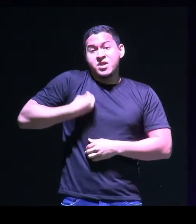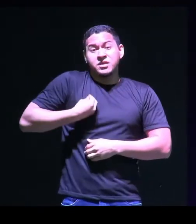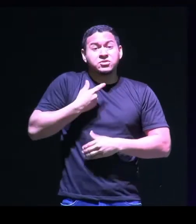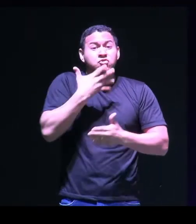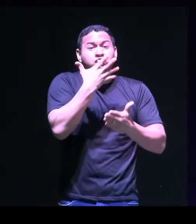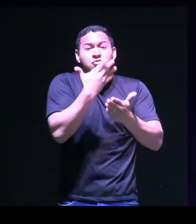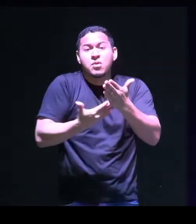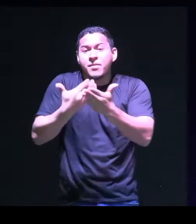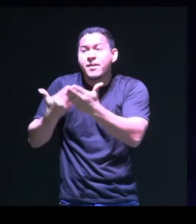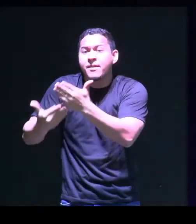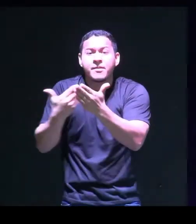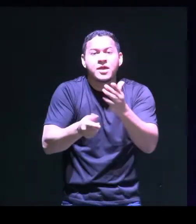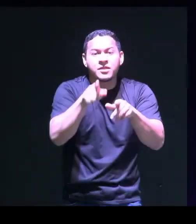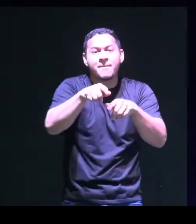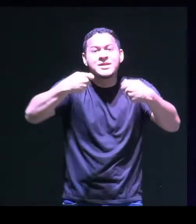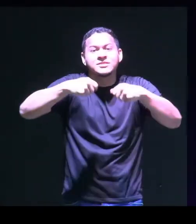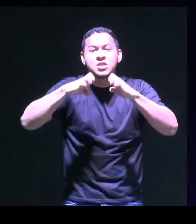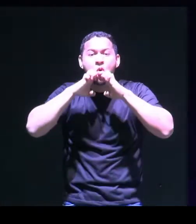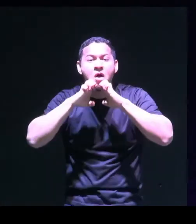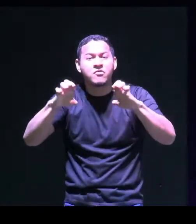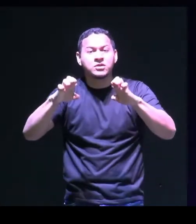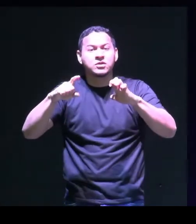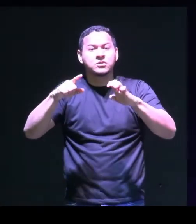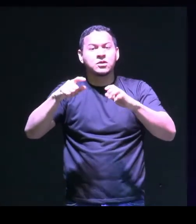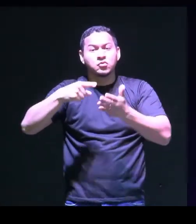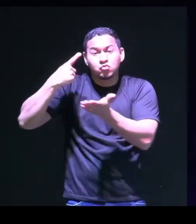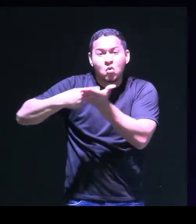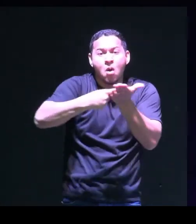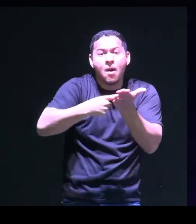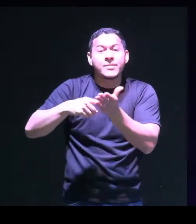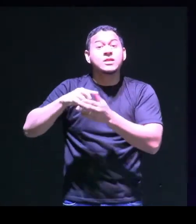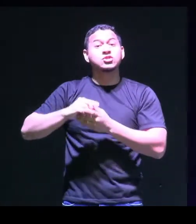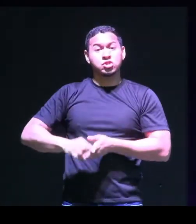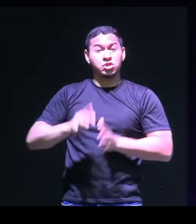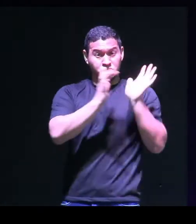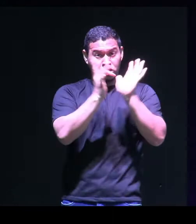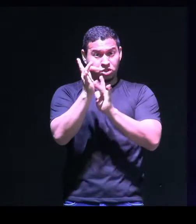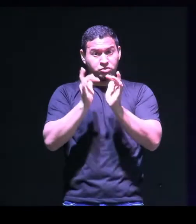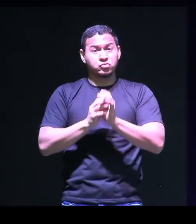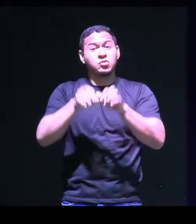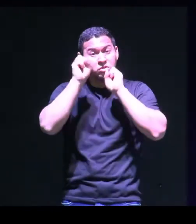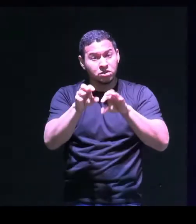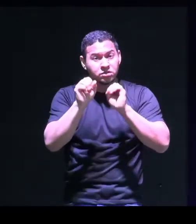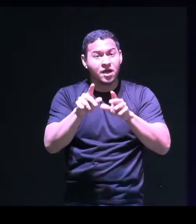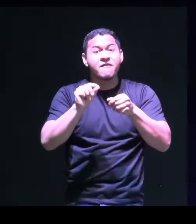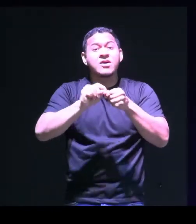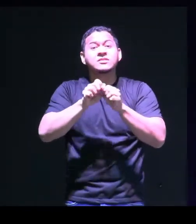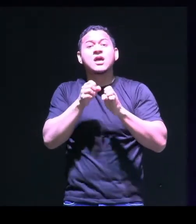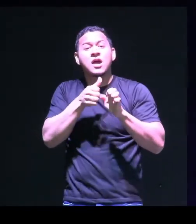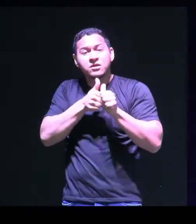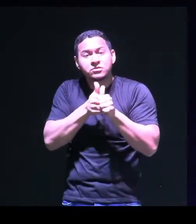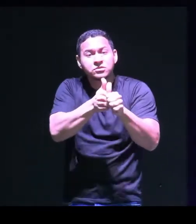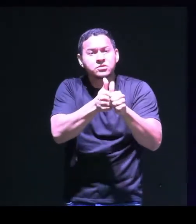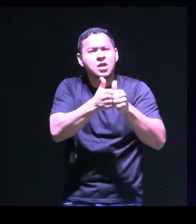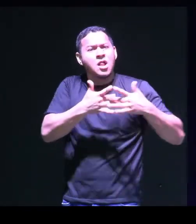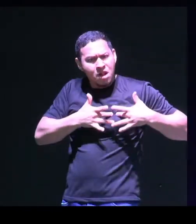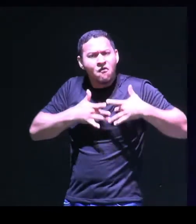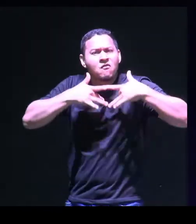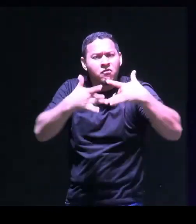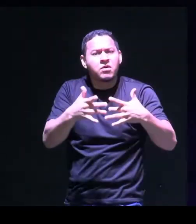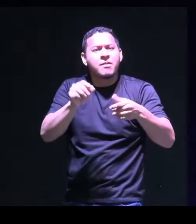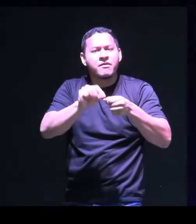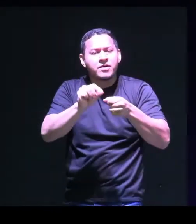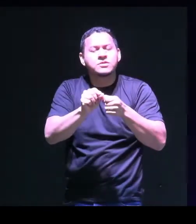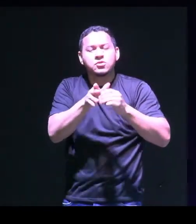da nossa palavra, do cumprimento da ordem que recebemos de Jesus e de fazer discípulos. Se ofereça para ser